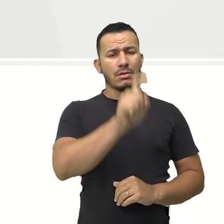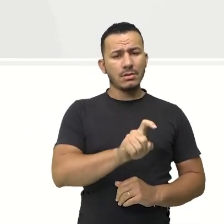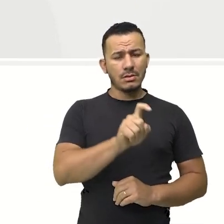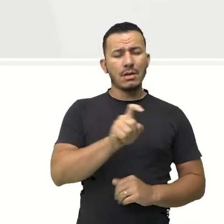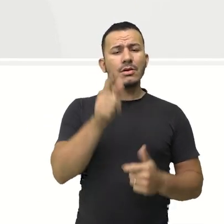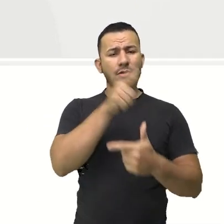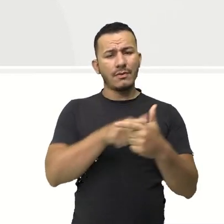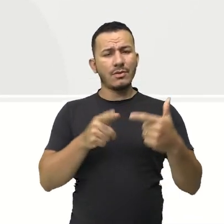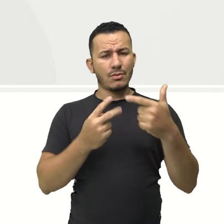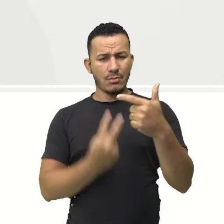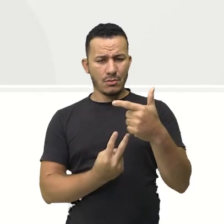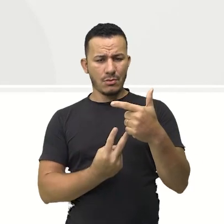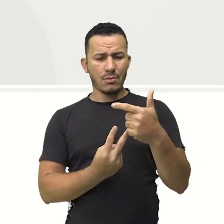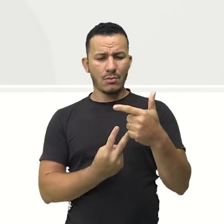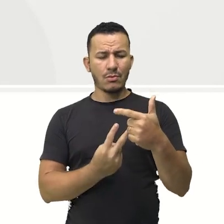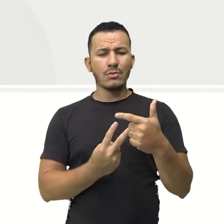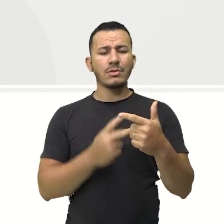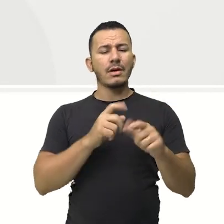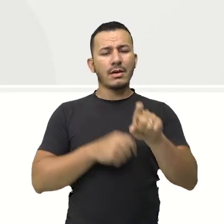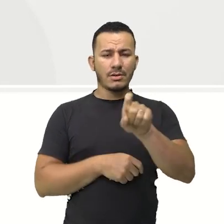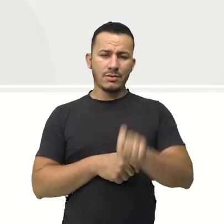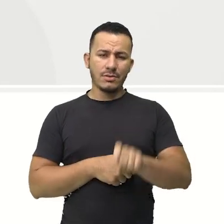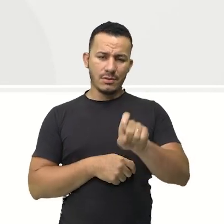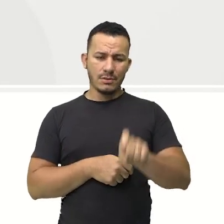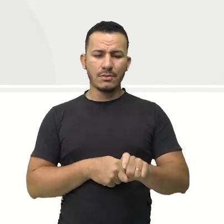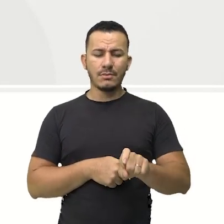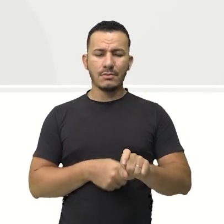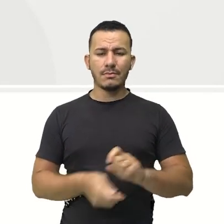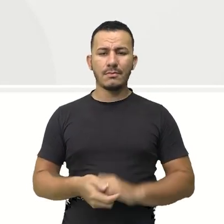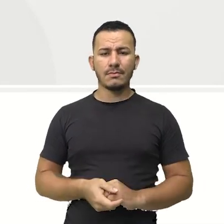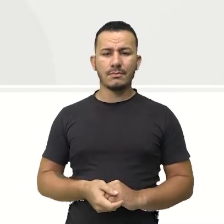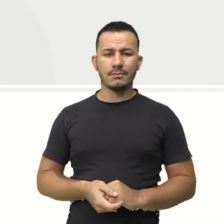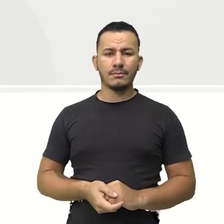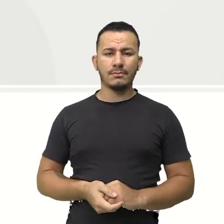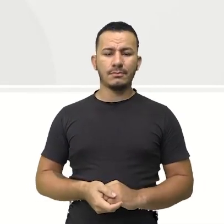dividido por 2 vai sobrar x